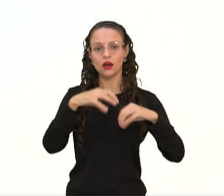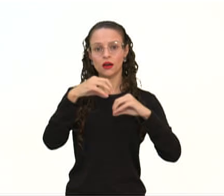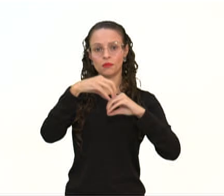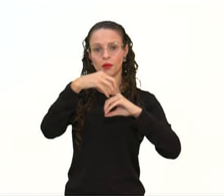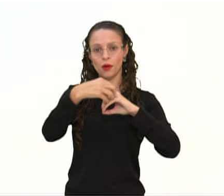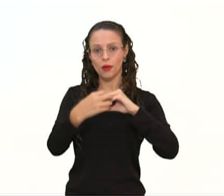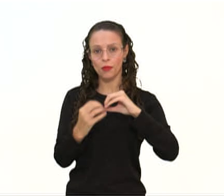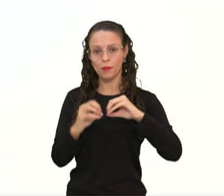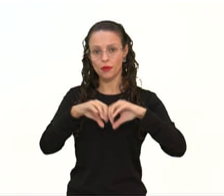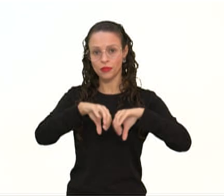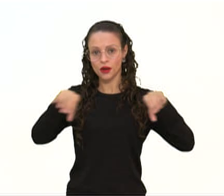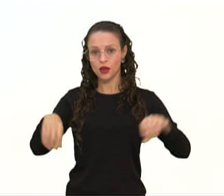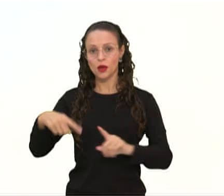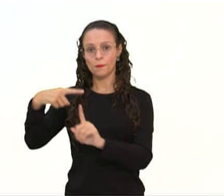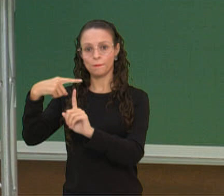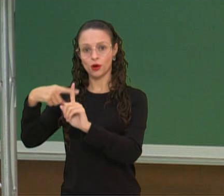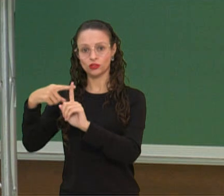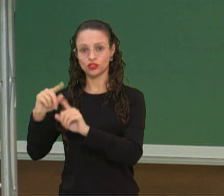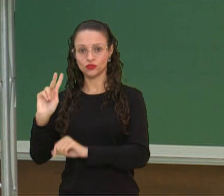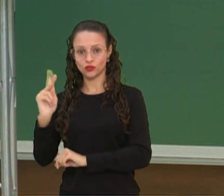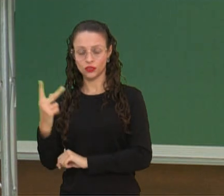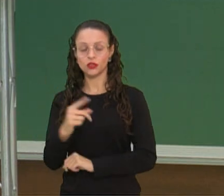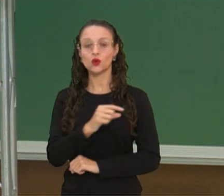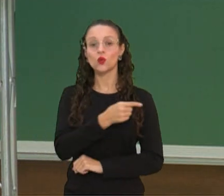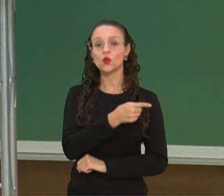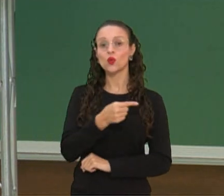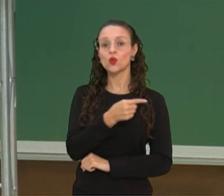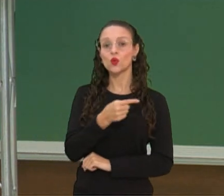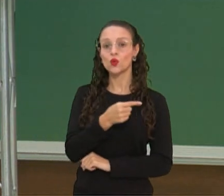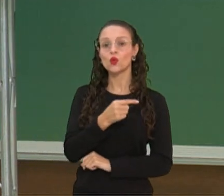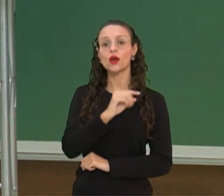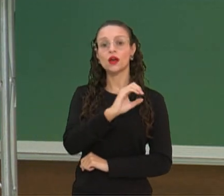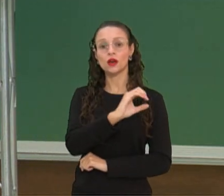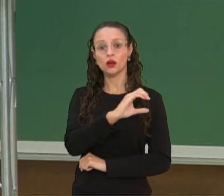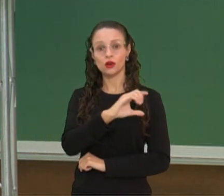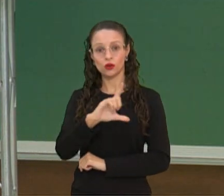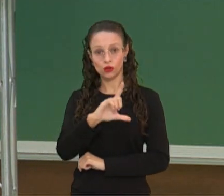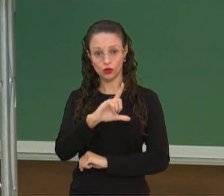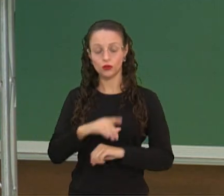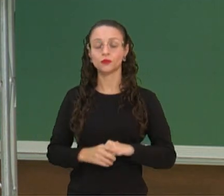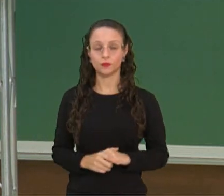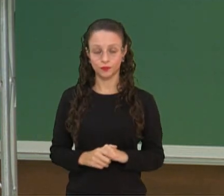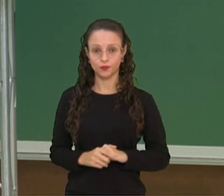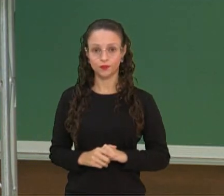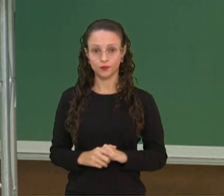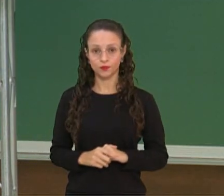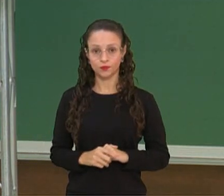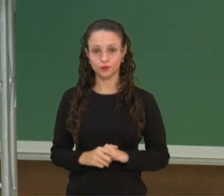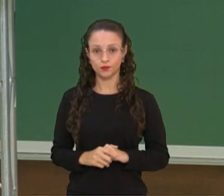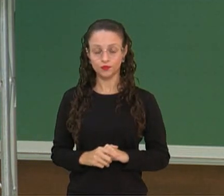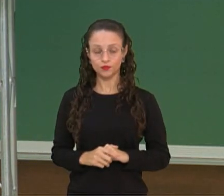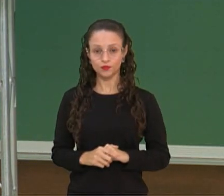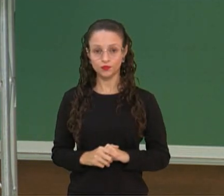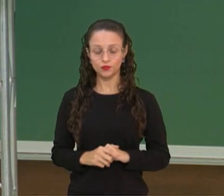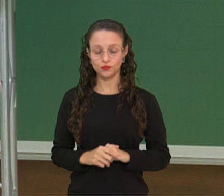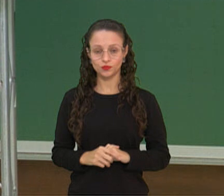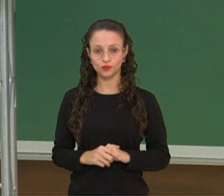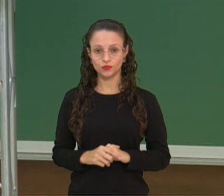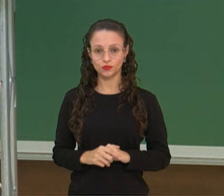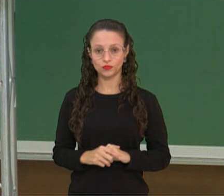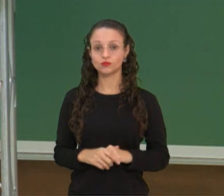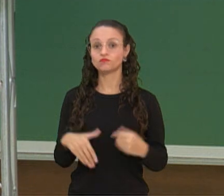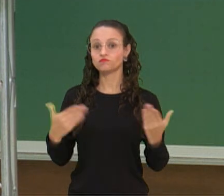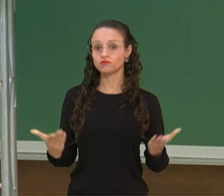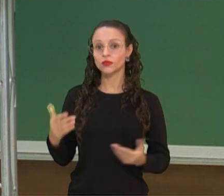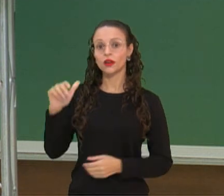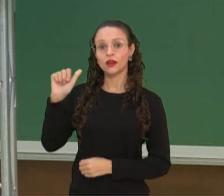O positivo é o hidrogênio e o íon negativo é o cloro. Cl com tracinho em cima, íon negativo. Então